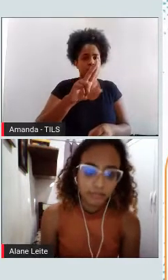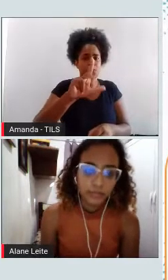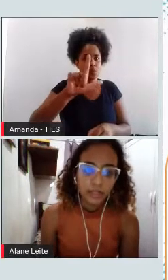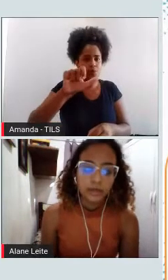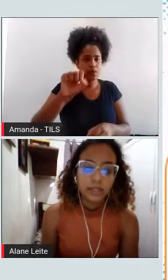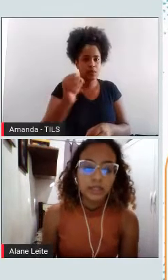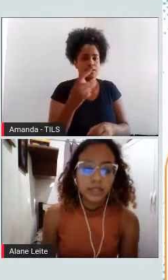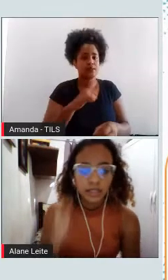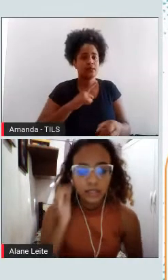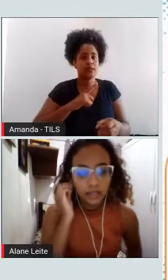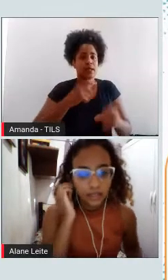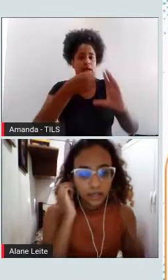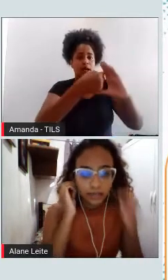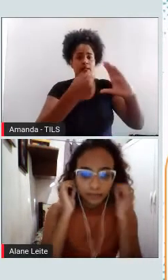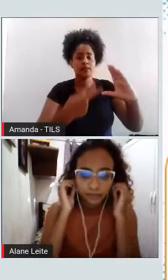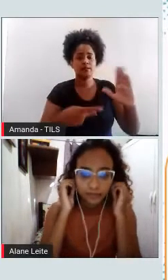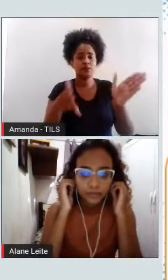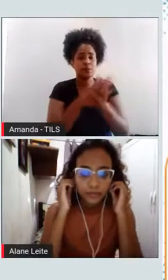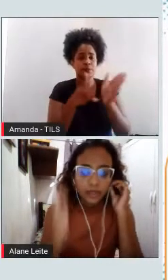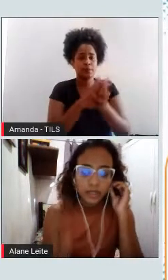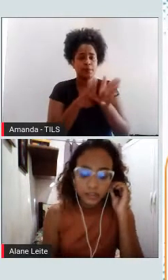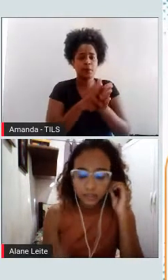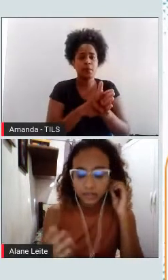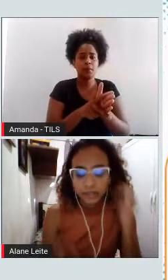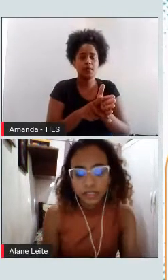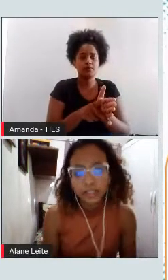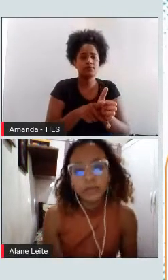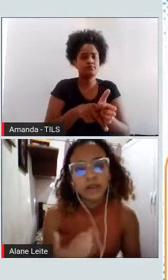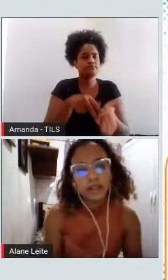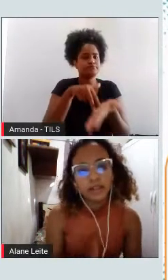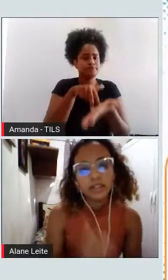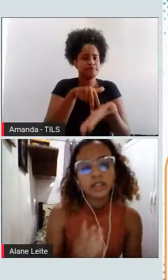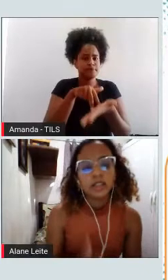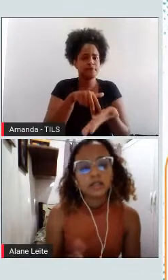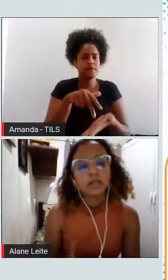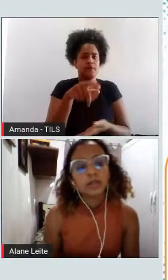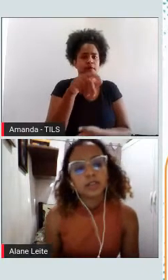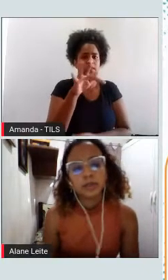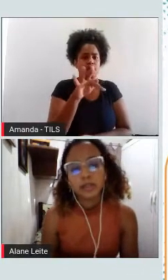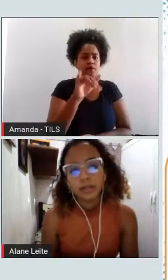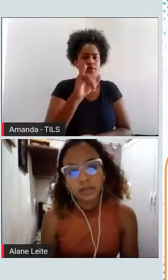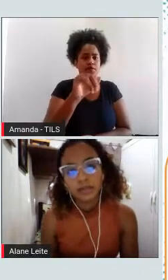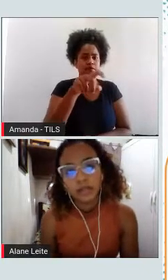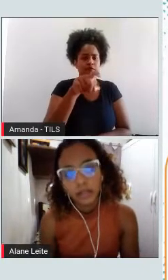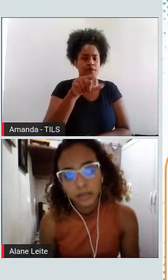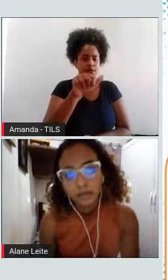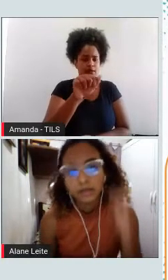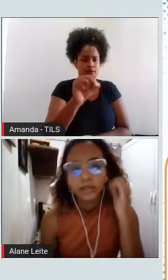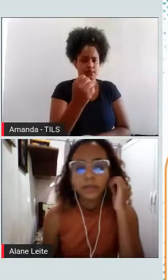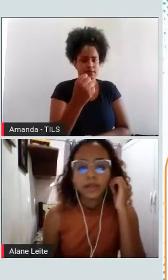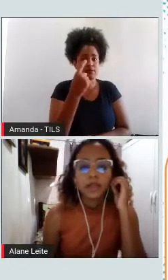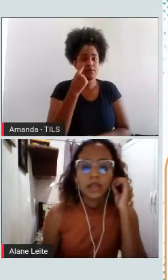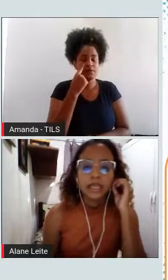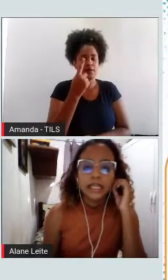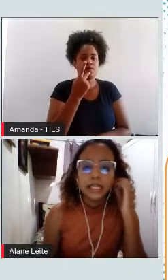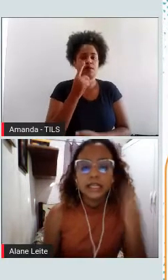fixa. O que isso quer dizer? Eu disse a vocês que moléculas são compostas por elementos